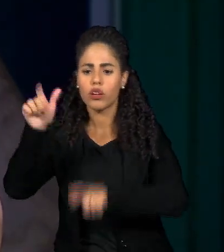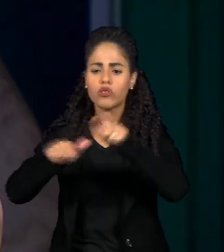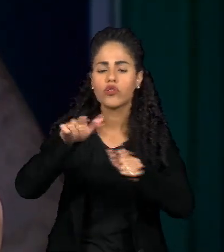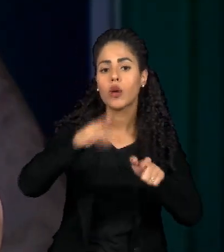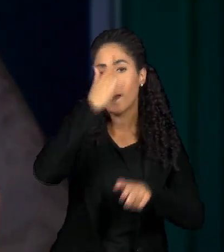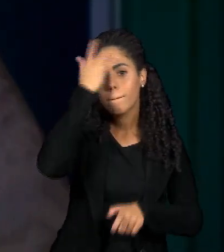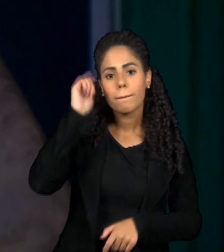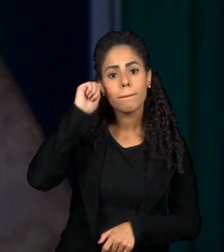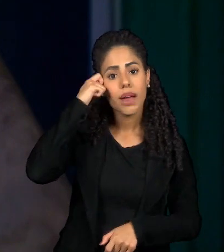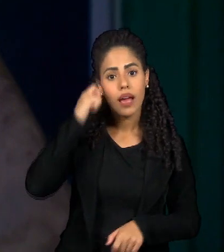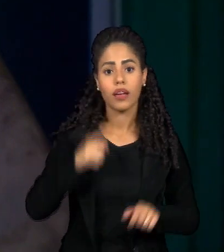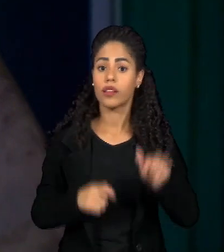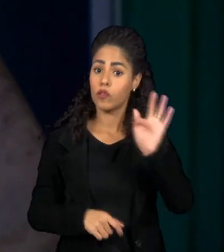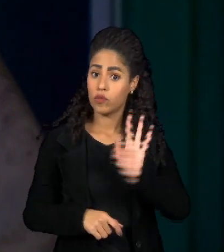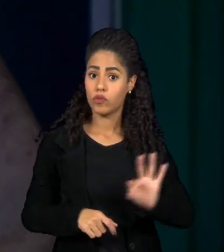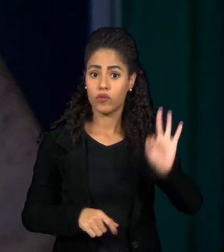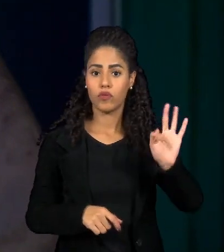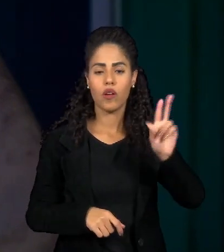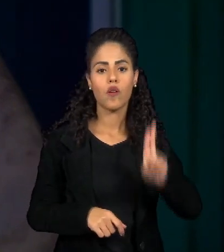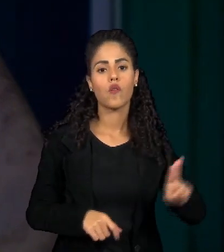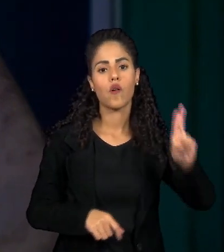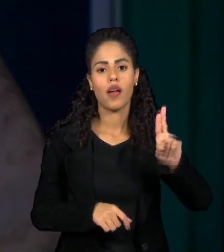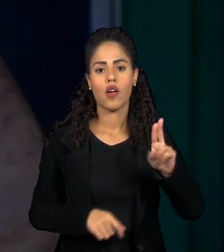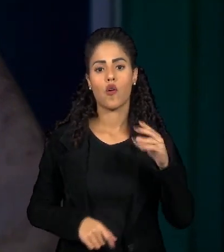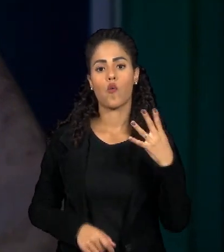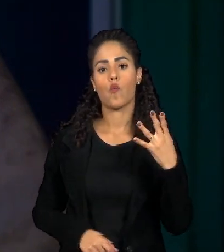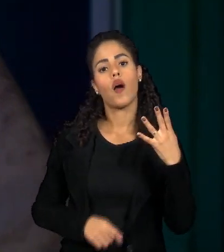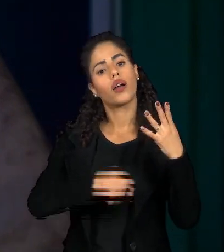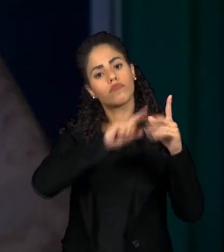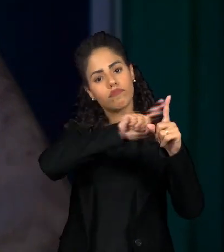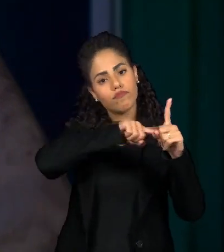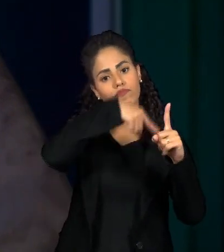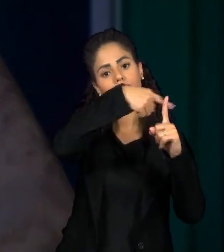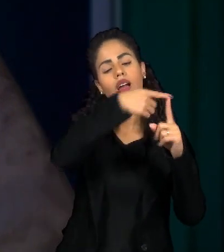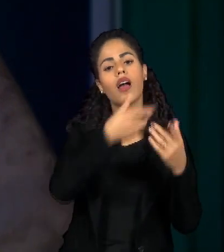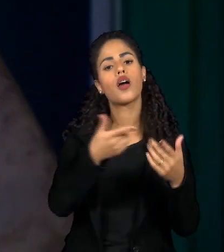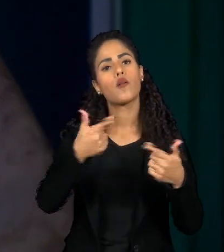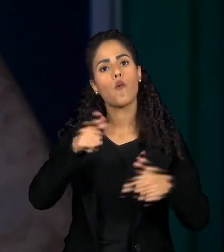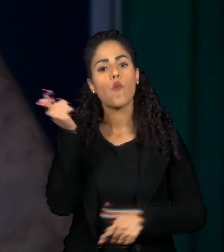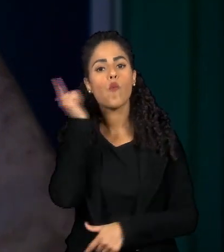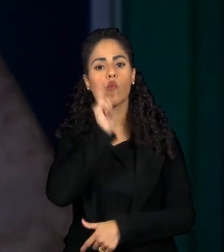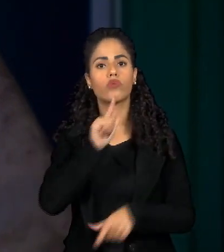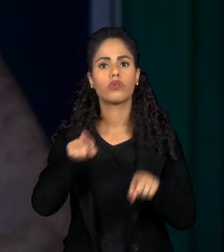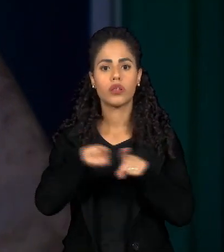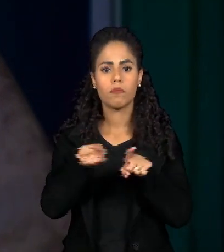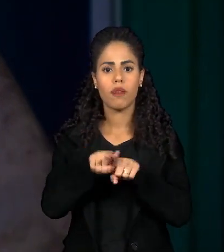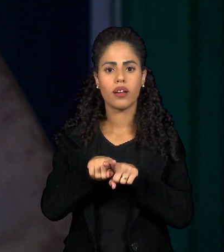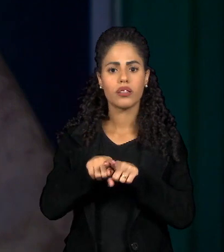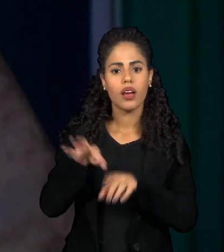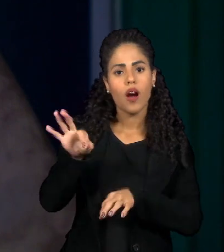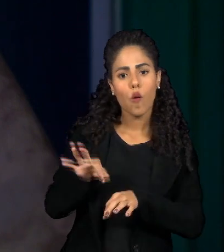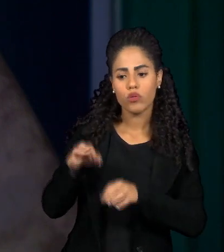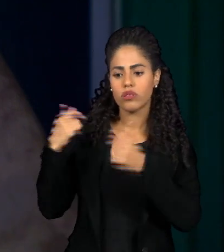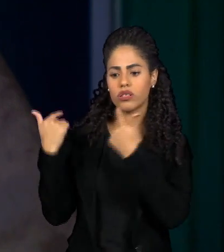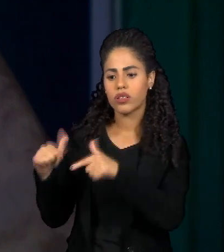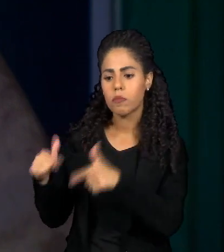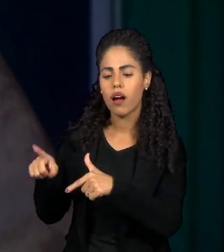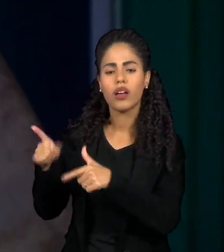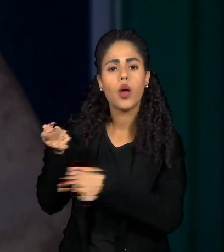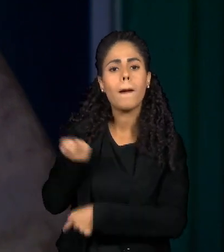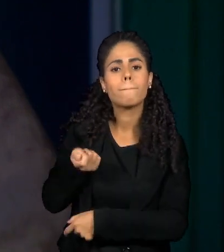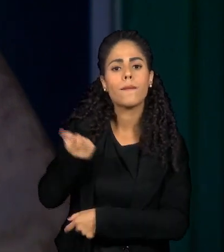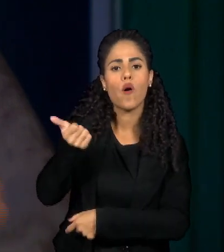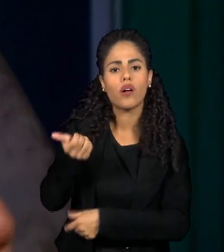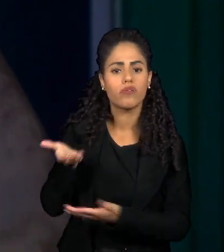nas universidades de engenharia aumentou 4 vezes nos últimos 10 anos, mas a taxa de negros na área ainda é